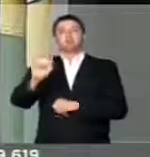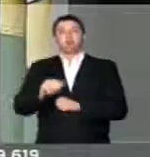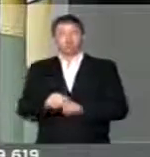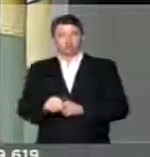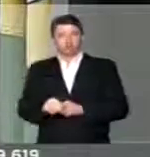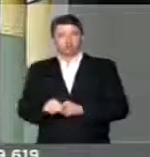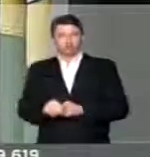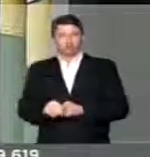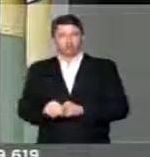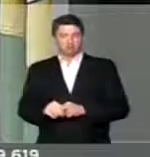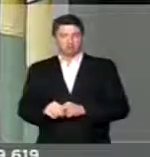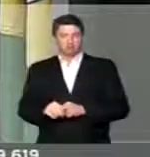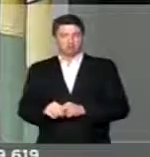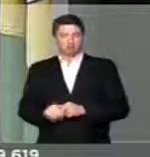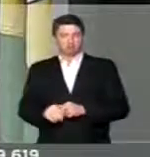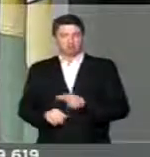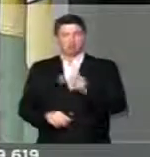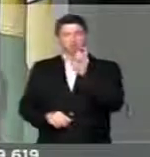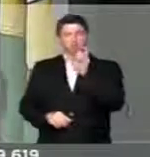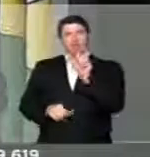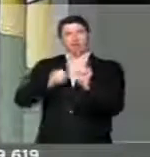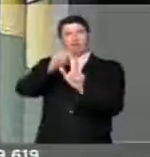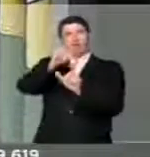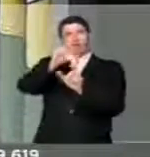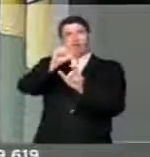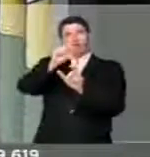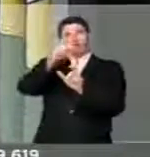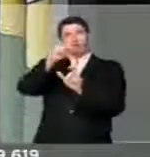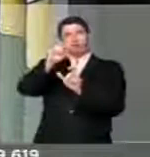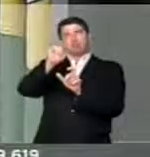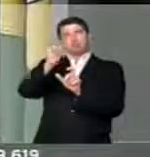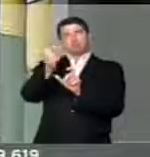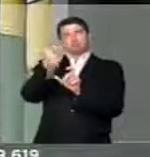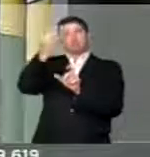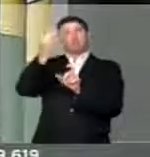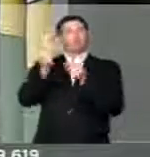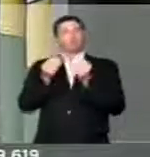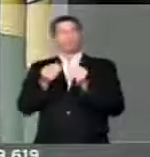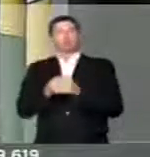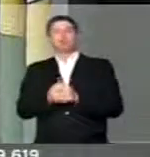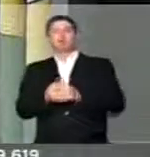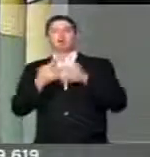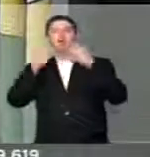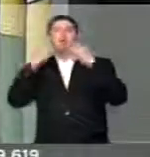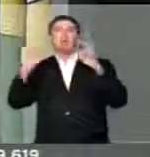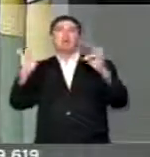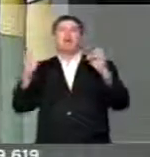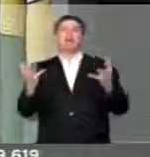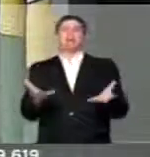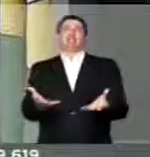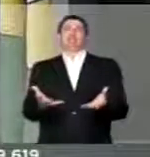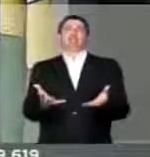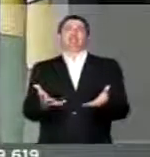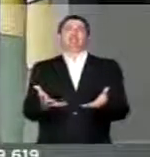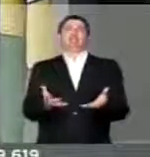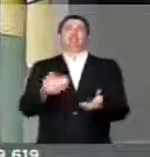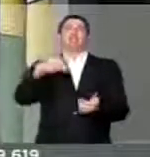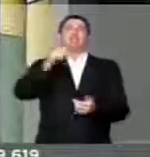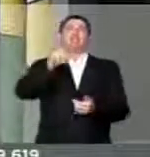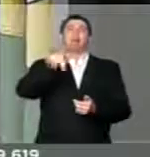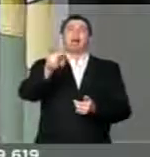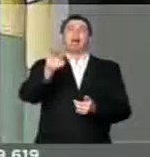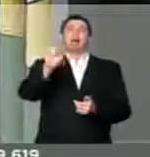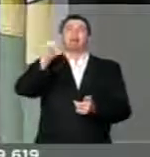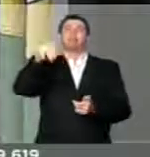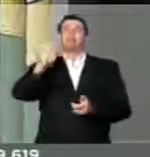é que surgiu o nome golpista? Puro marketing. Eles não têm argumento, eles